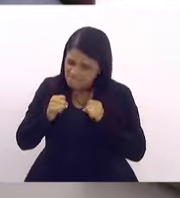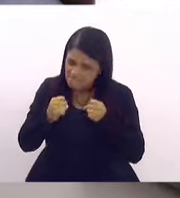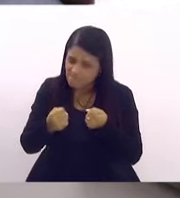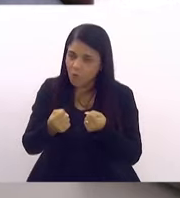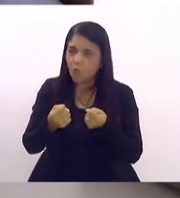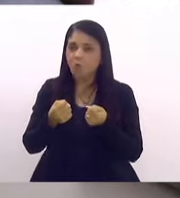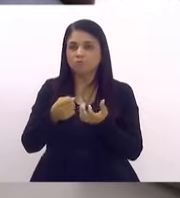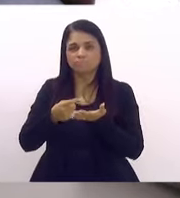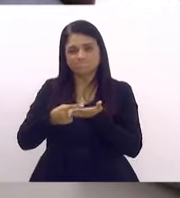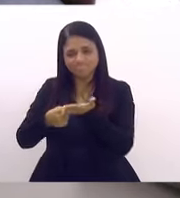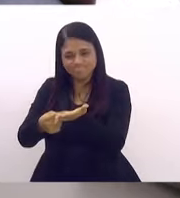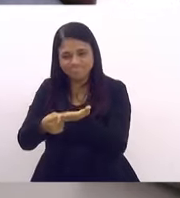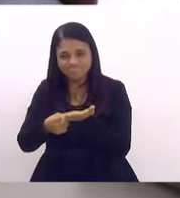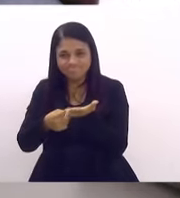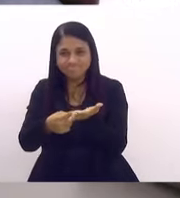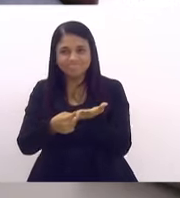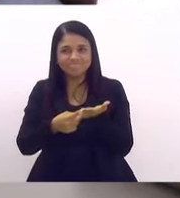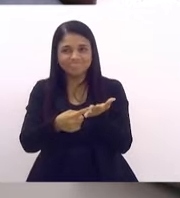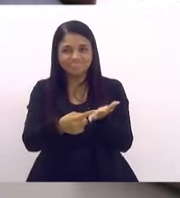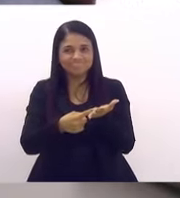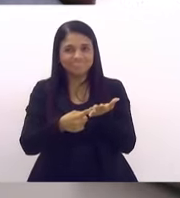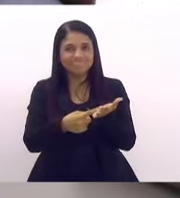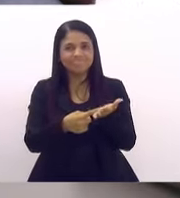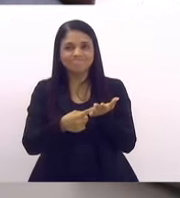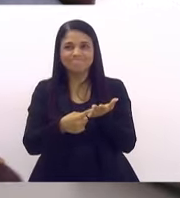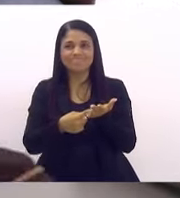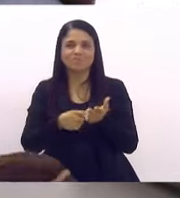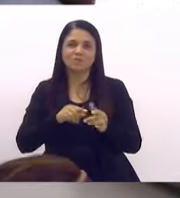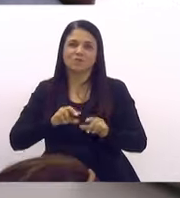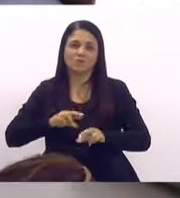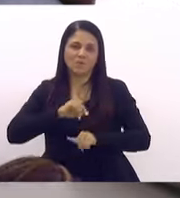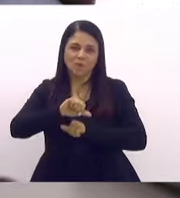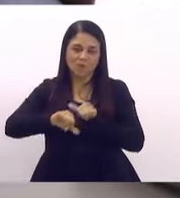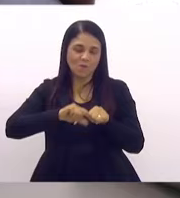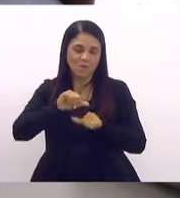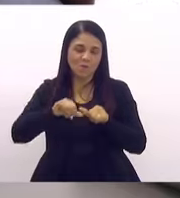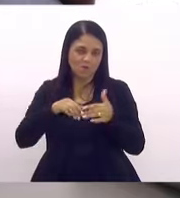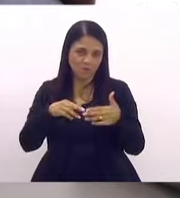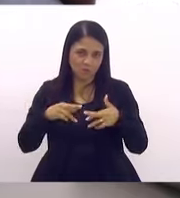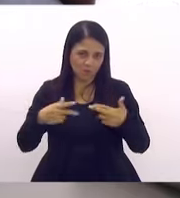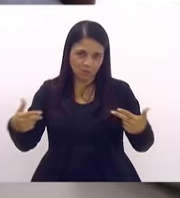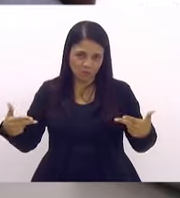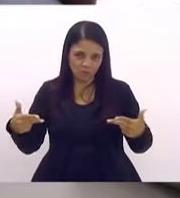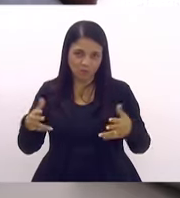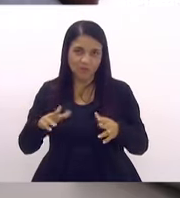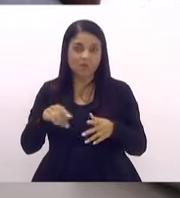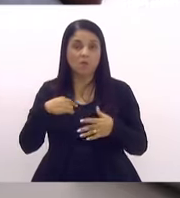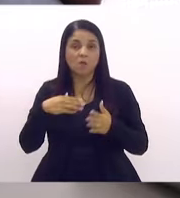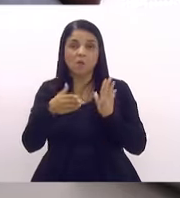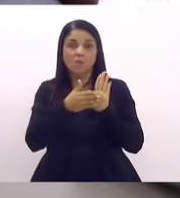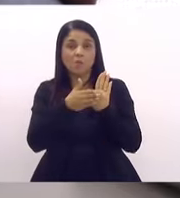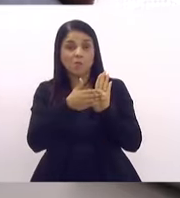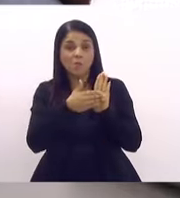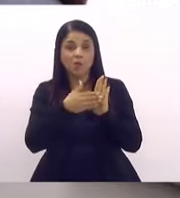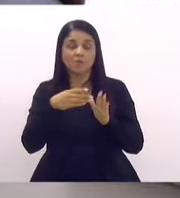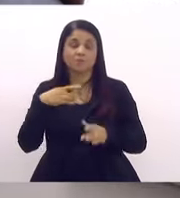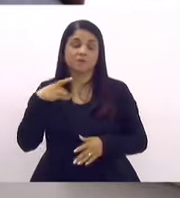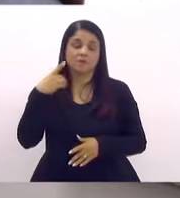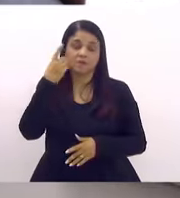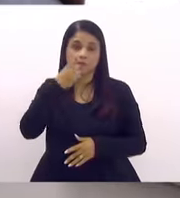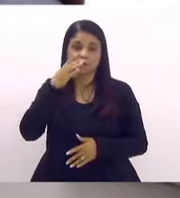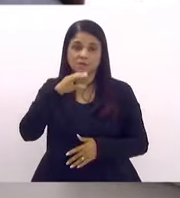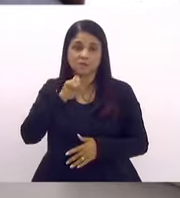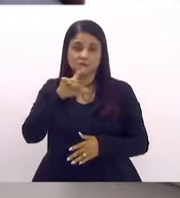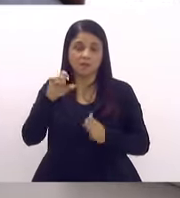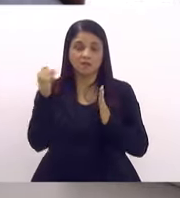de ecoconciliação, ela não se julgar completamente contemplada, então eu proponho que a deputada Célia então, possa destacar alguma